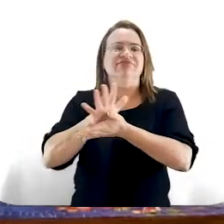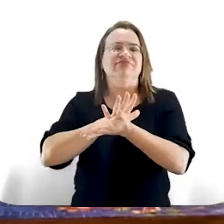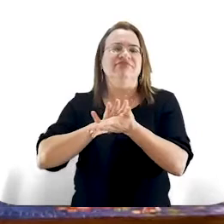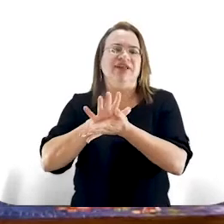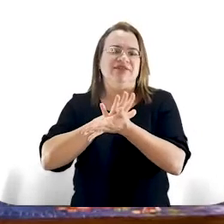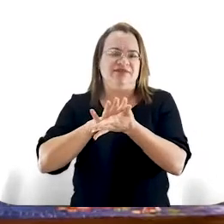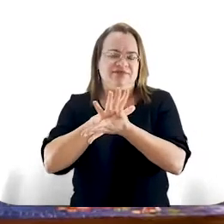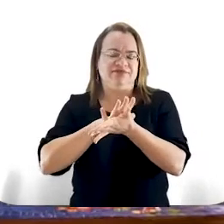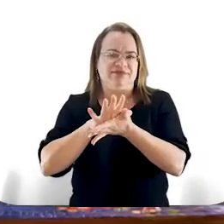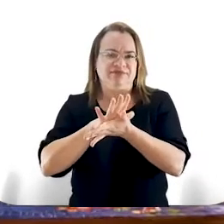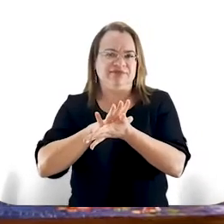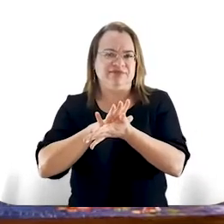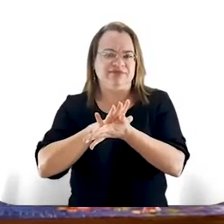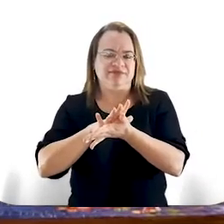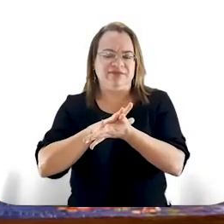nada.